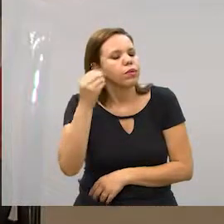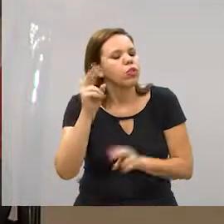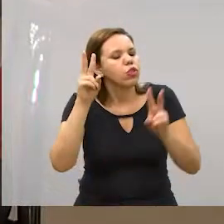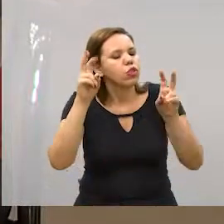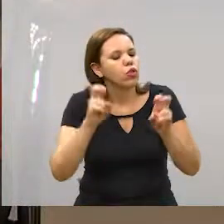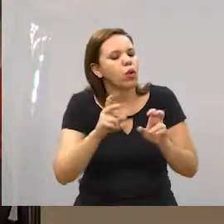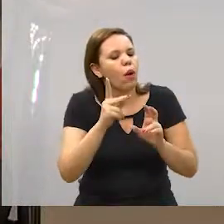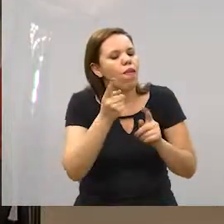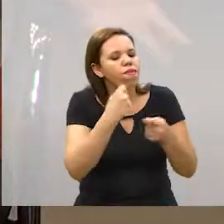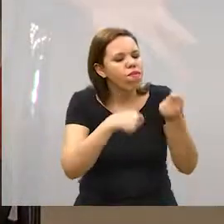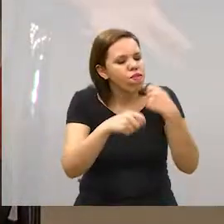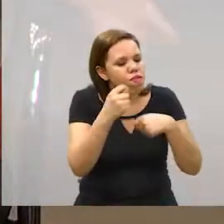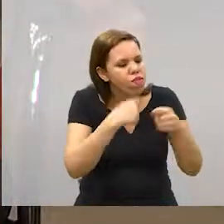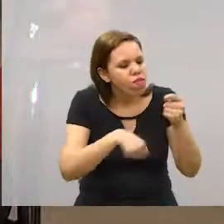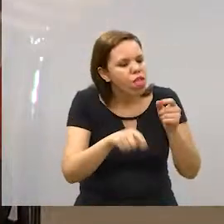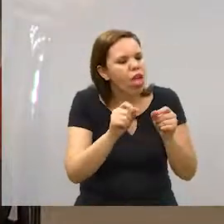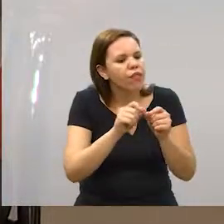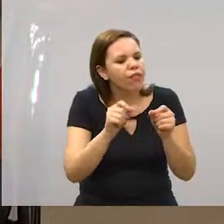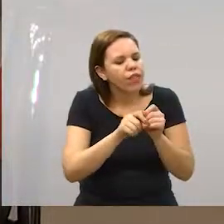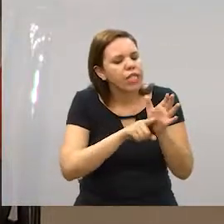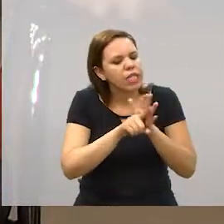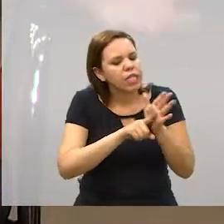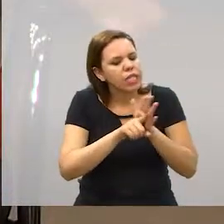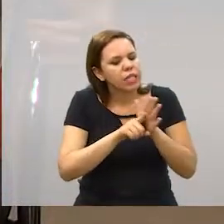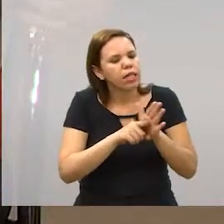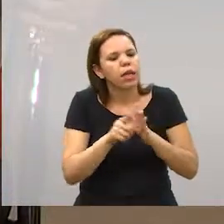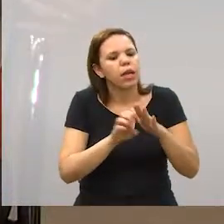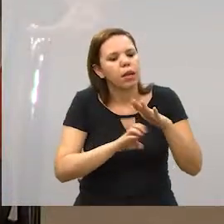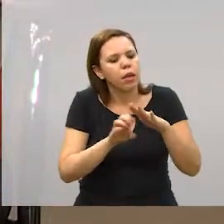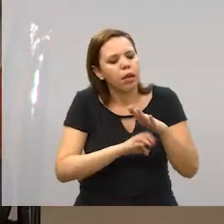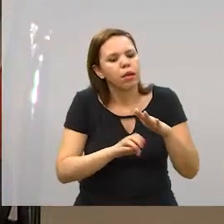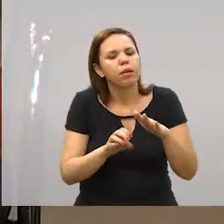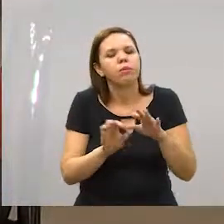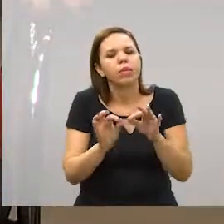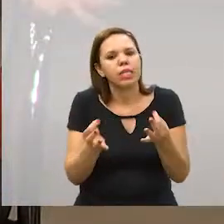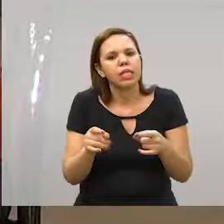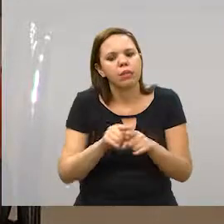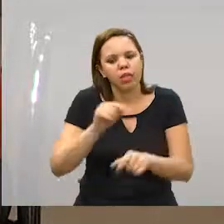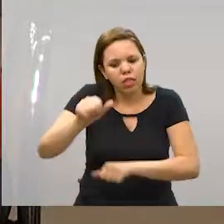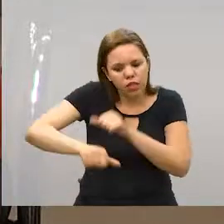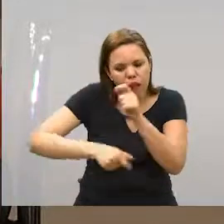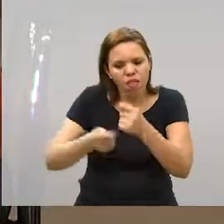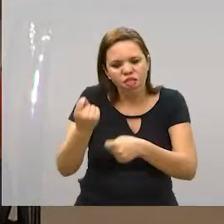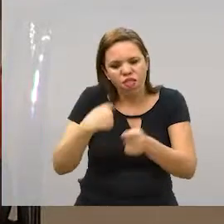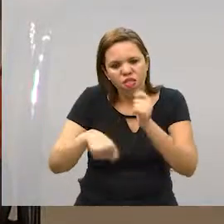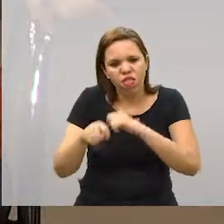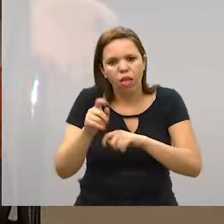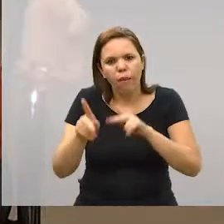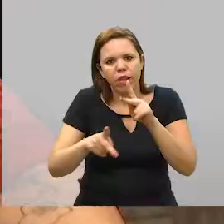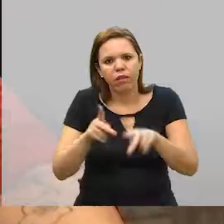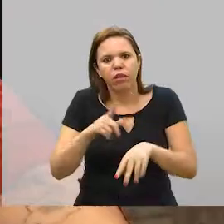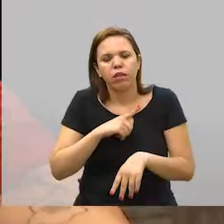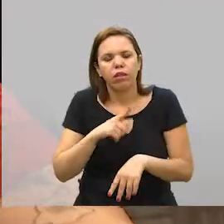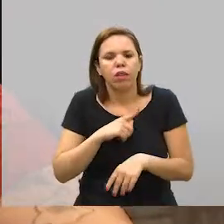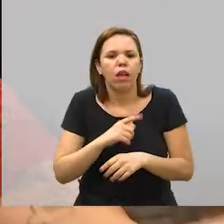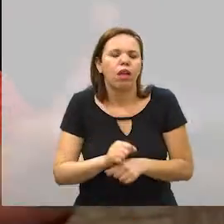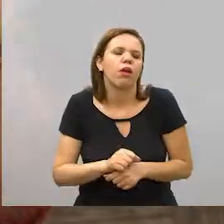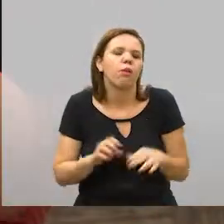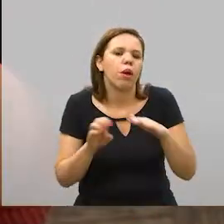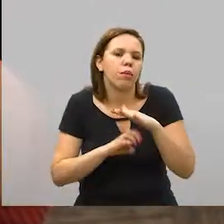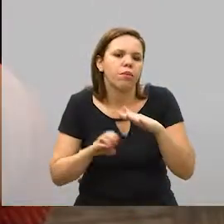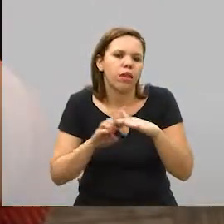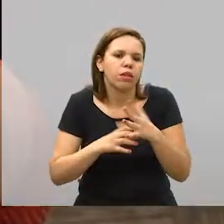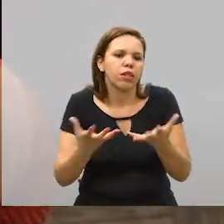ele entende super bem de plano de negócio, ele faz consultoria para pequenas empresas e para transformação de negócios. Pessoas que têm